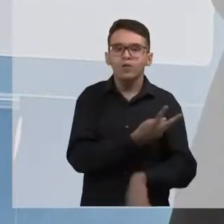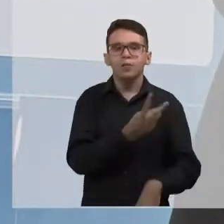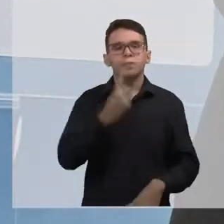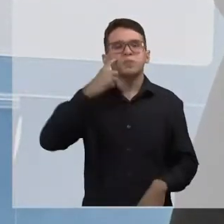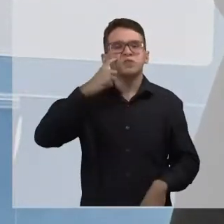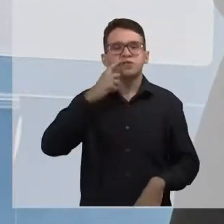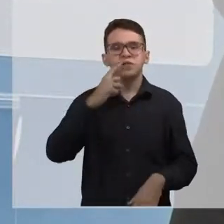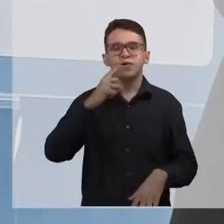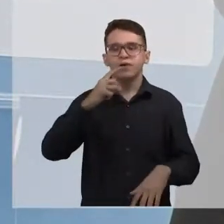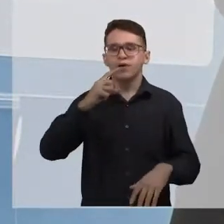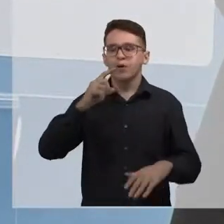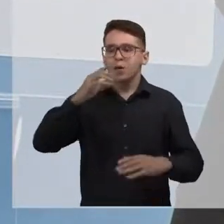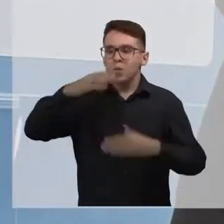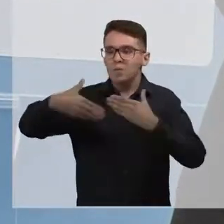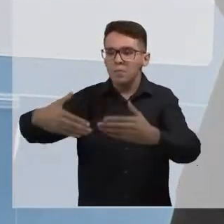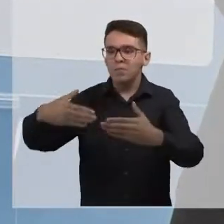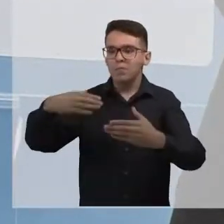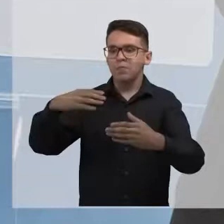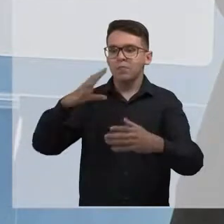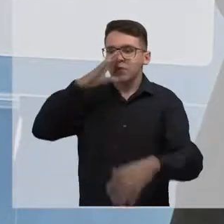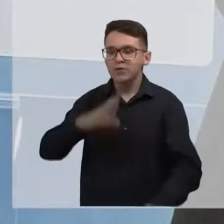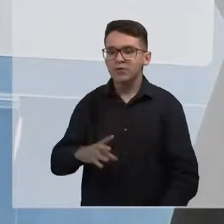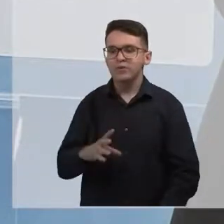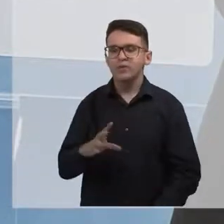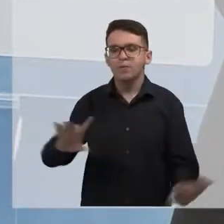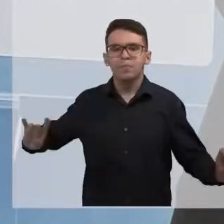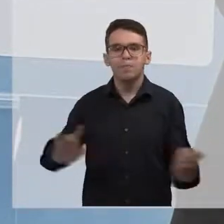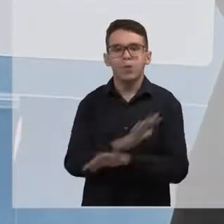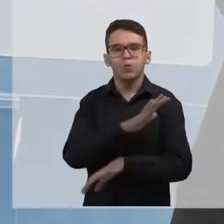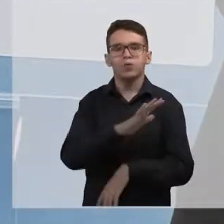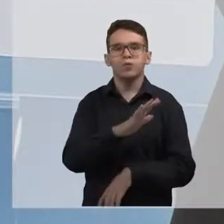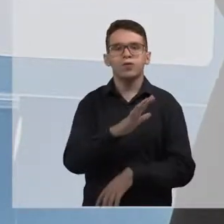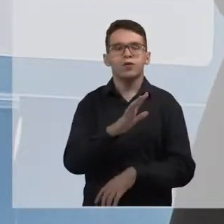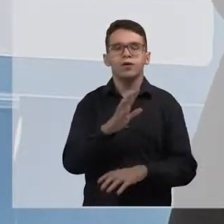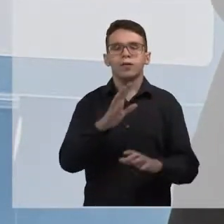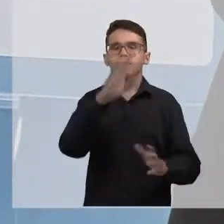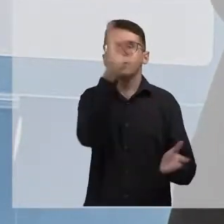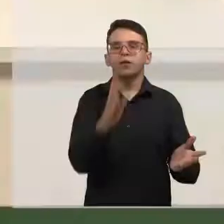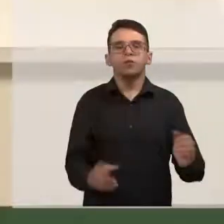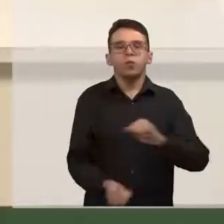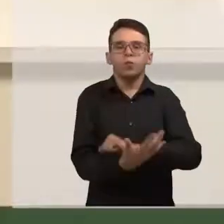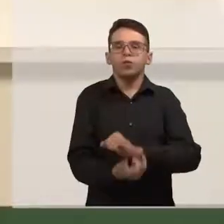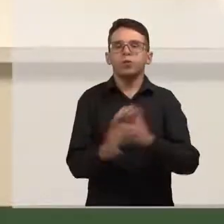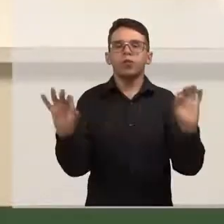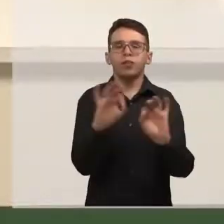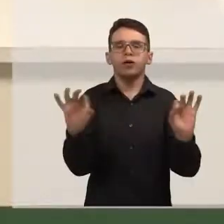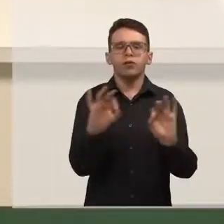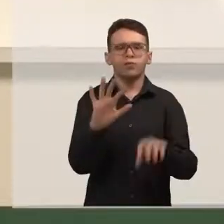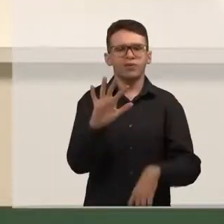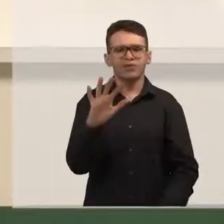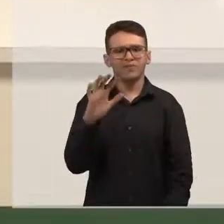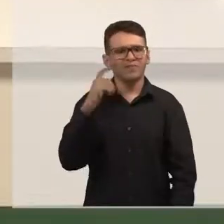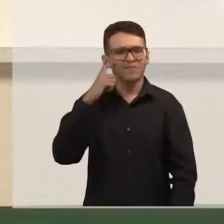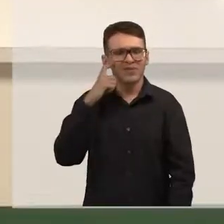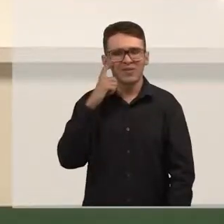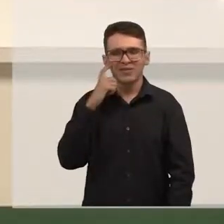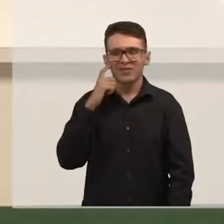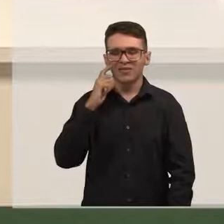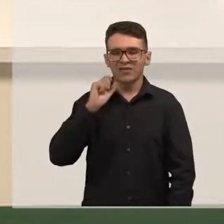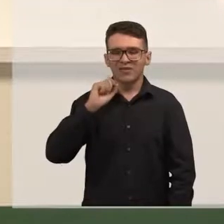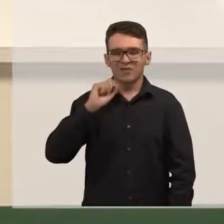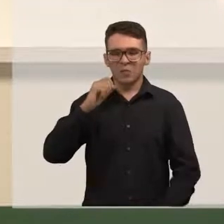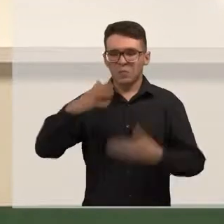limpo. Mas eu não tenho mais essa visão, não sei se você concorda comigo. Se dá para a gente acreditar realmente está passando a limpo,